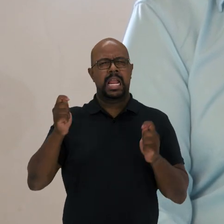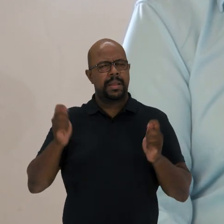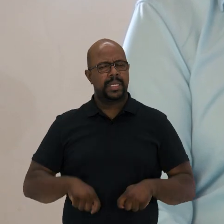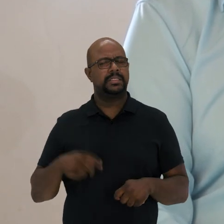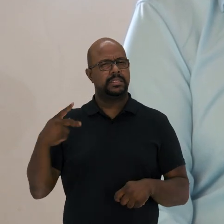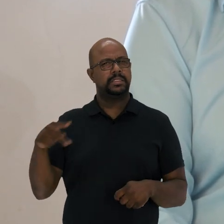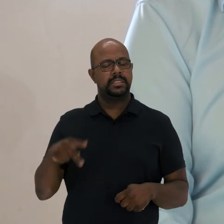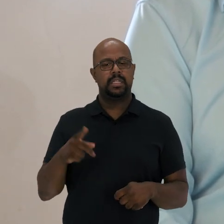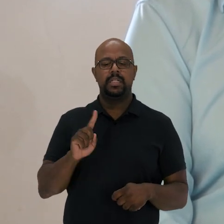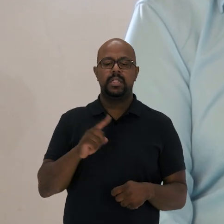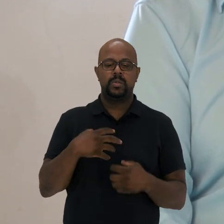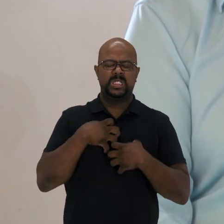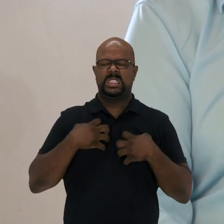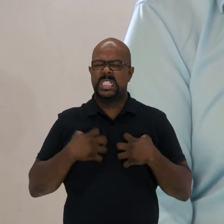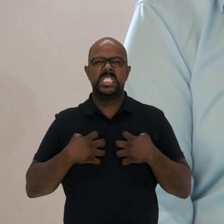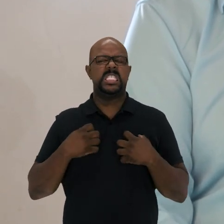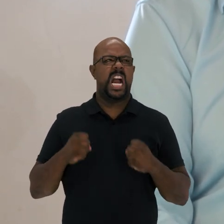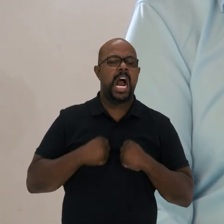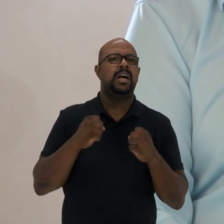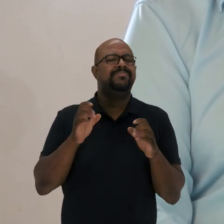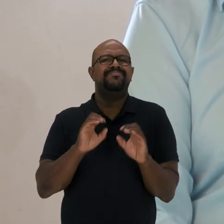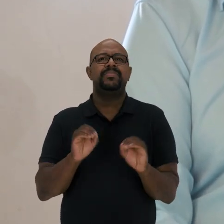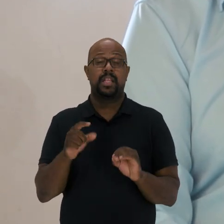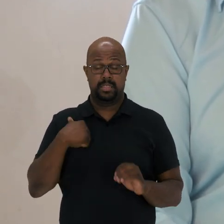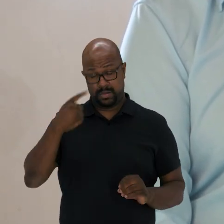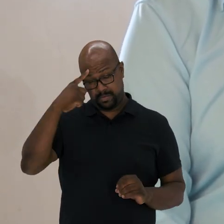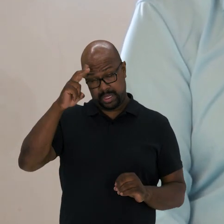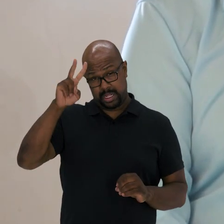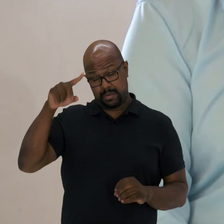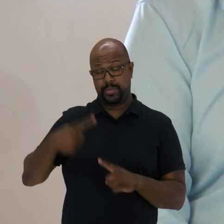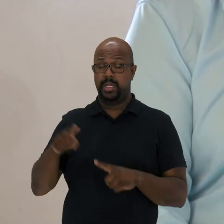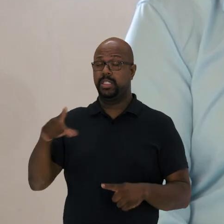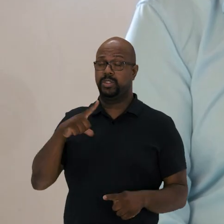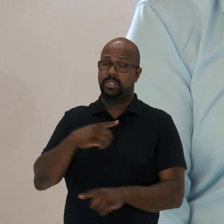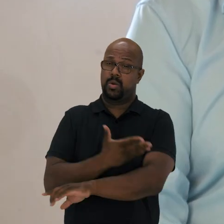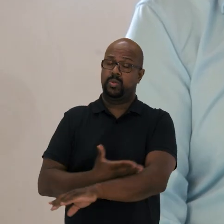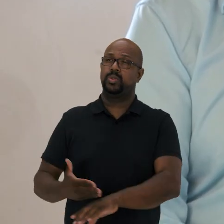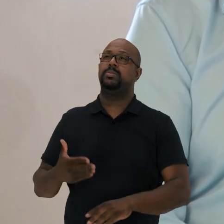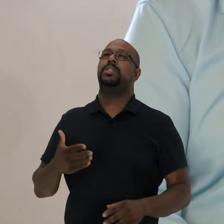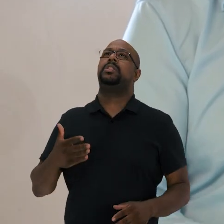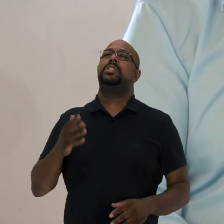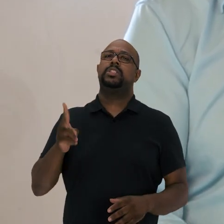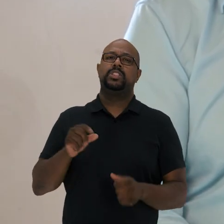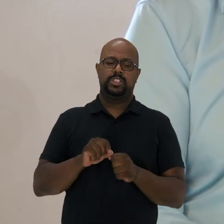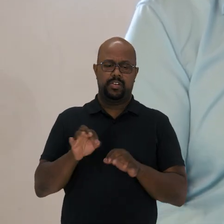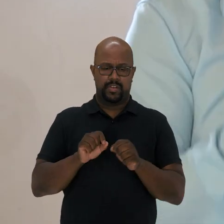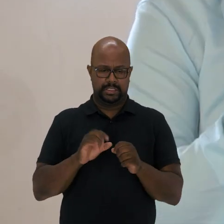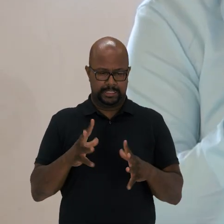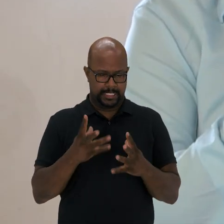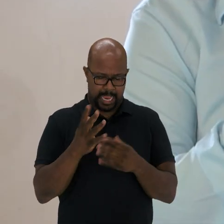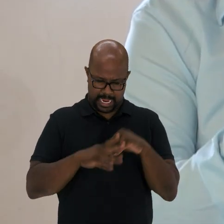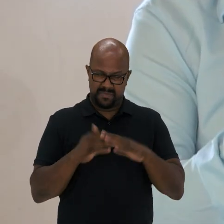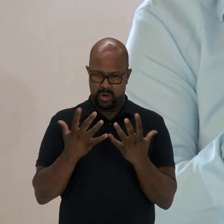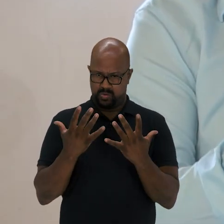a capacidade dele de não sentir raiva, né? E eu me lembro bem que ele tinha um costume de fazer